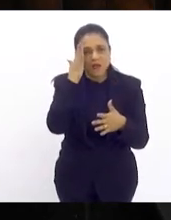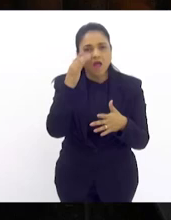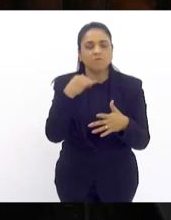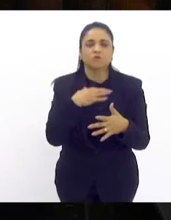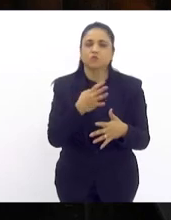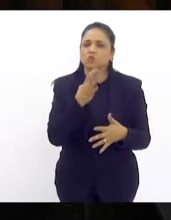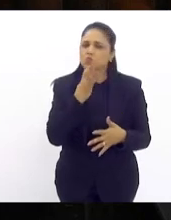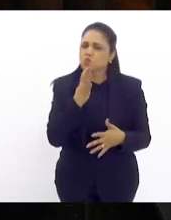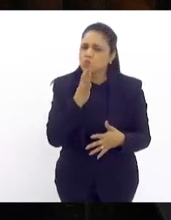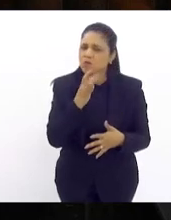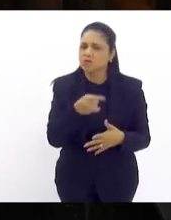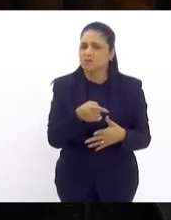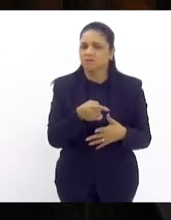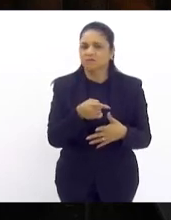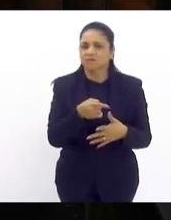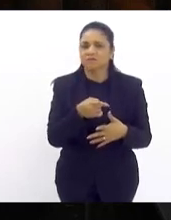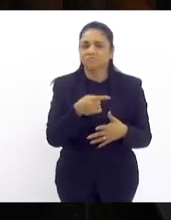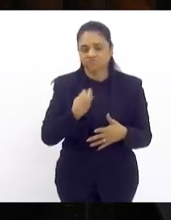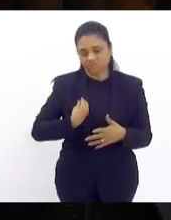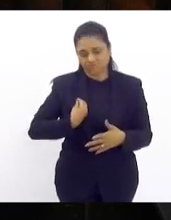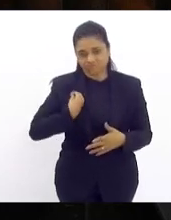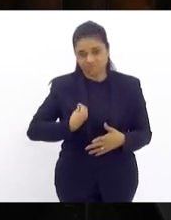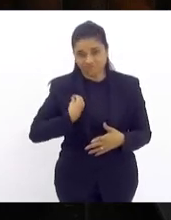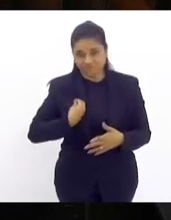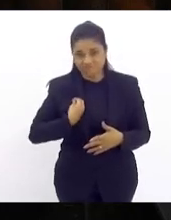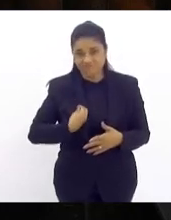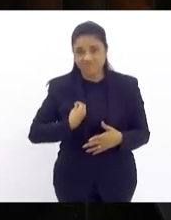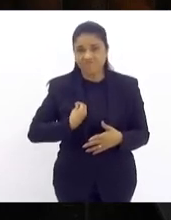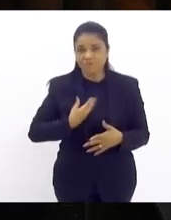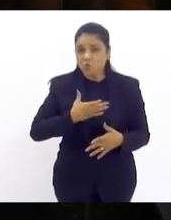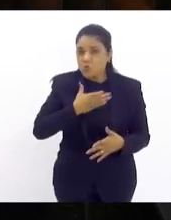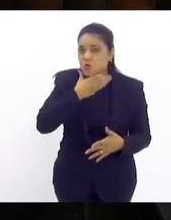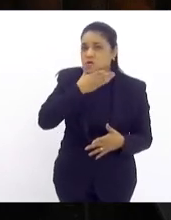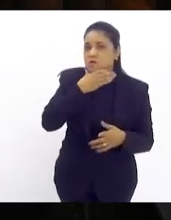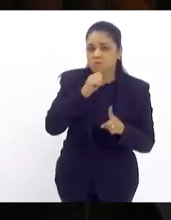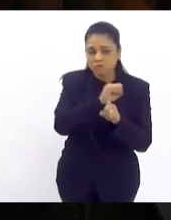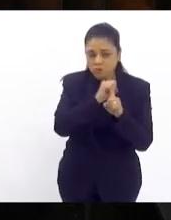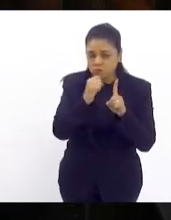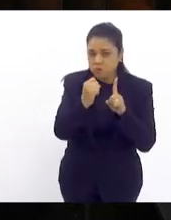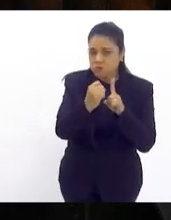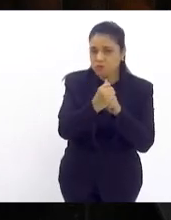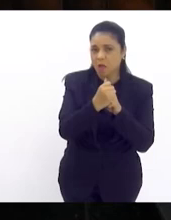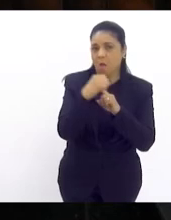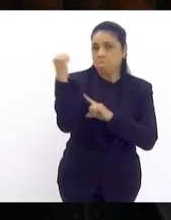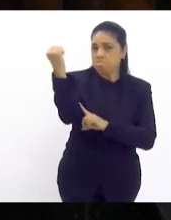reconhecer que a gente vive um drama social intenso